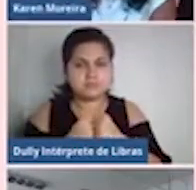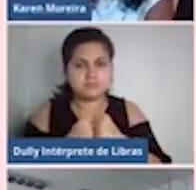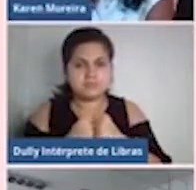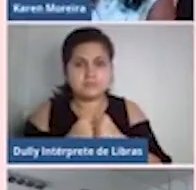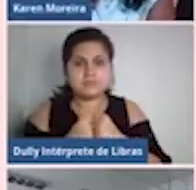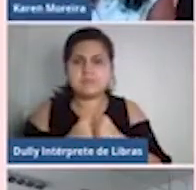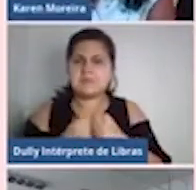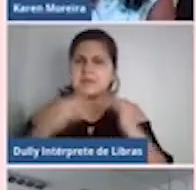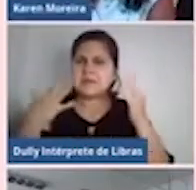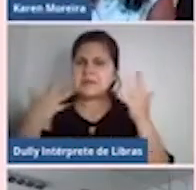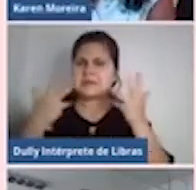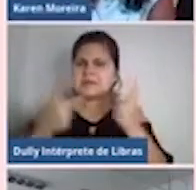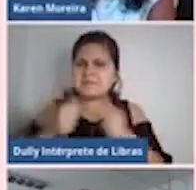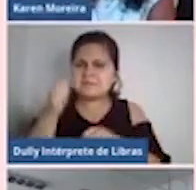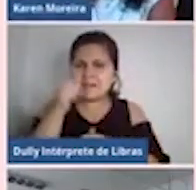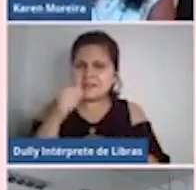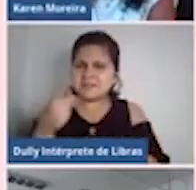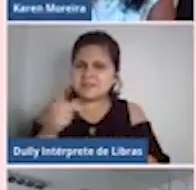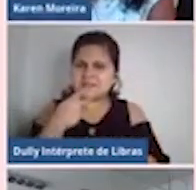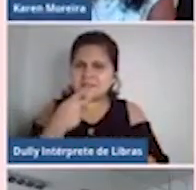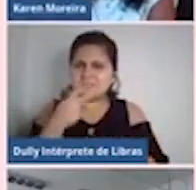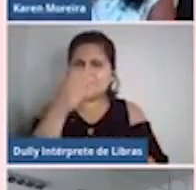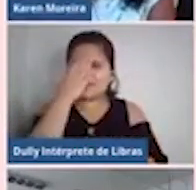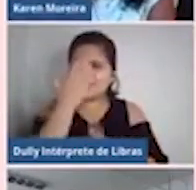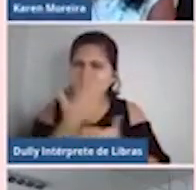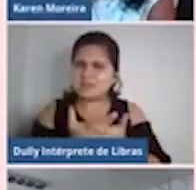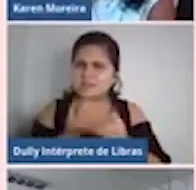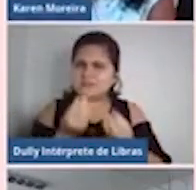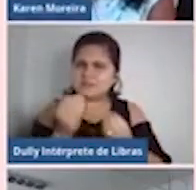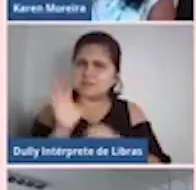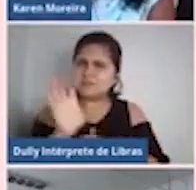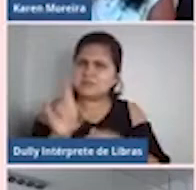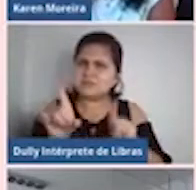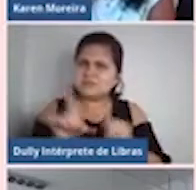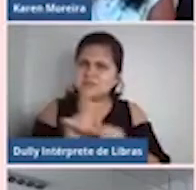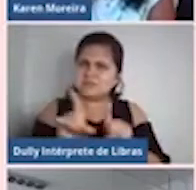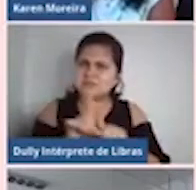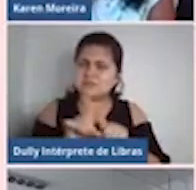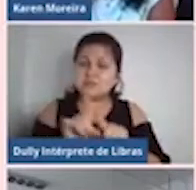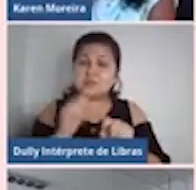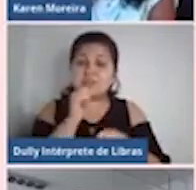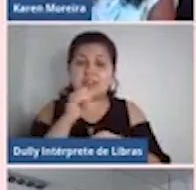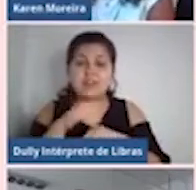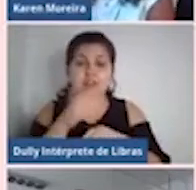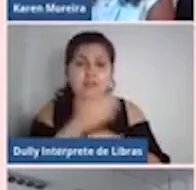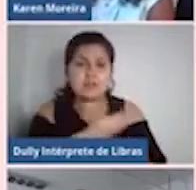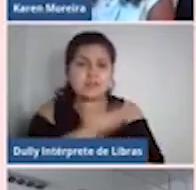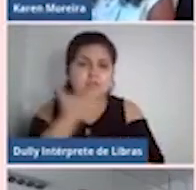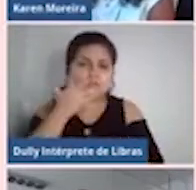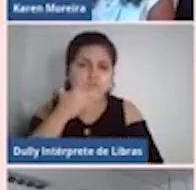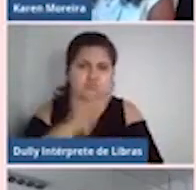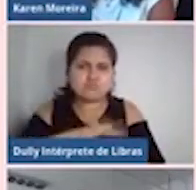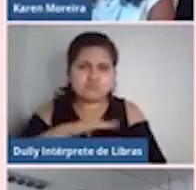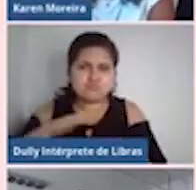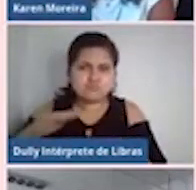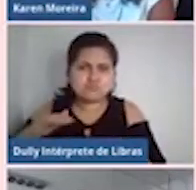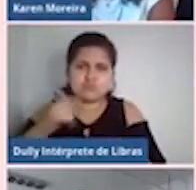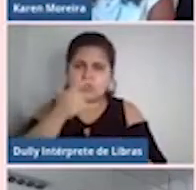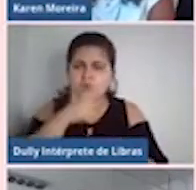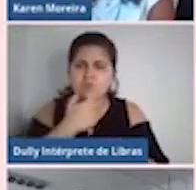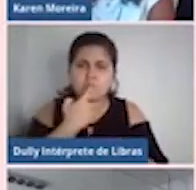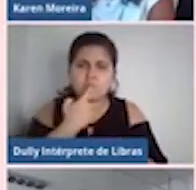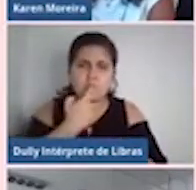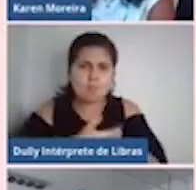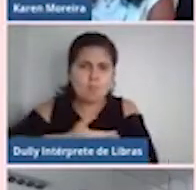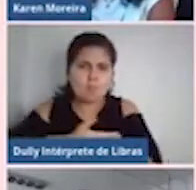Ai, que maravilha a tua fala. Eu acredito muito nisso também. E ainda mais os pequenos, eu acho que realmente é desde bebês